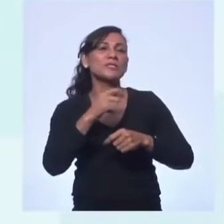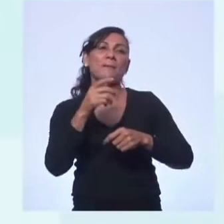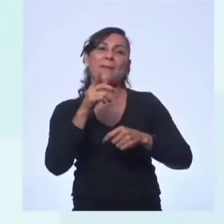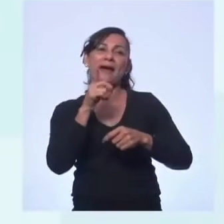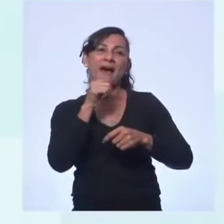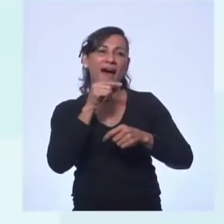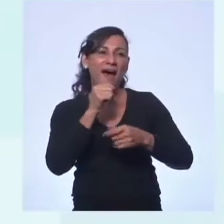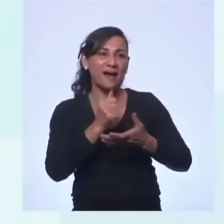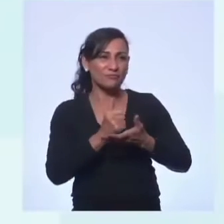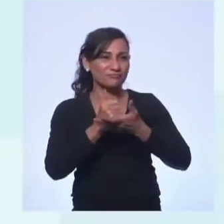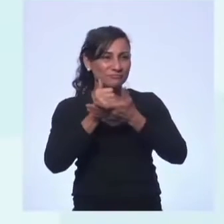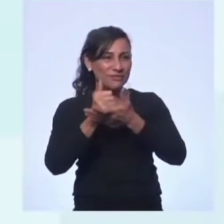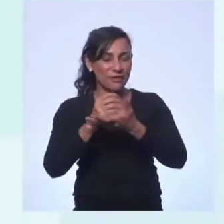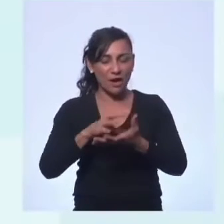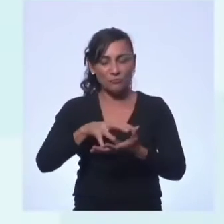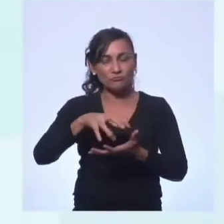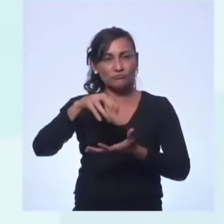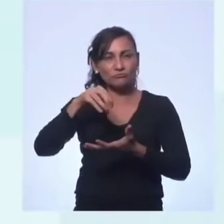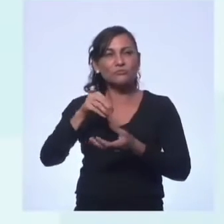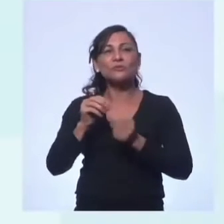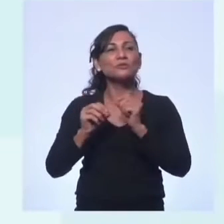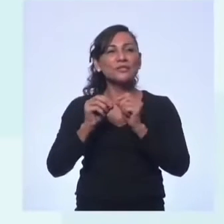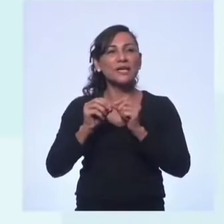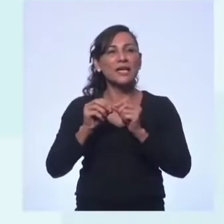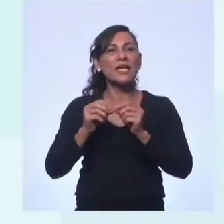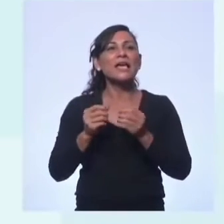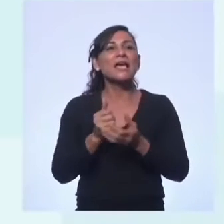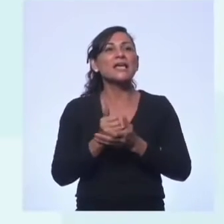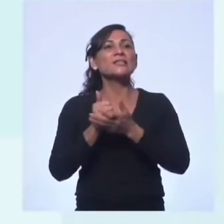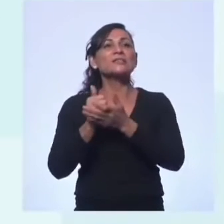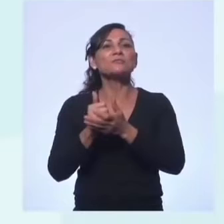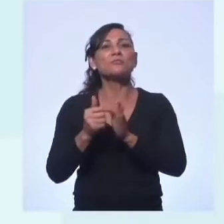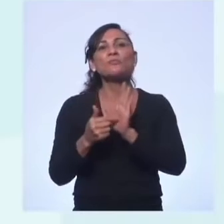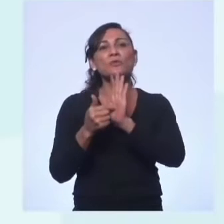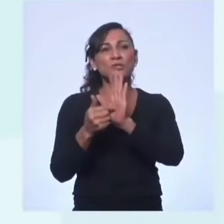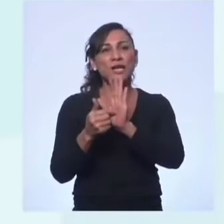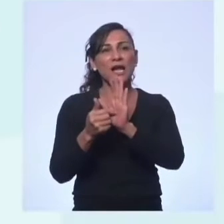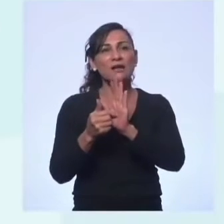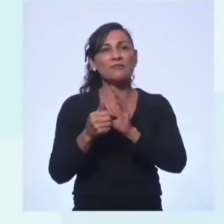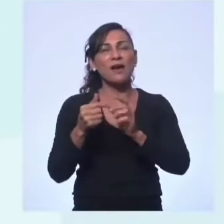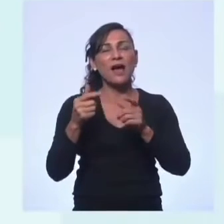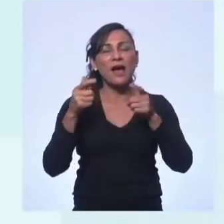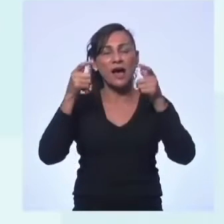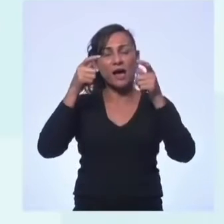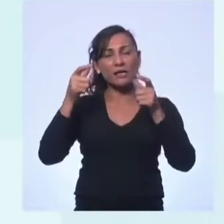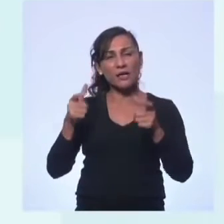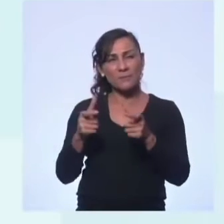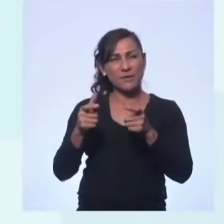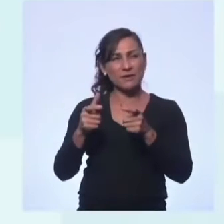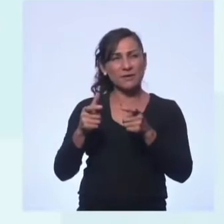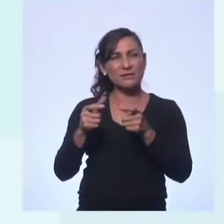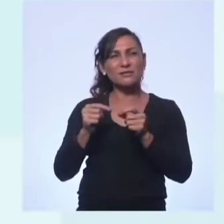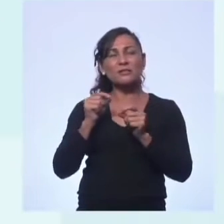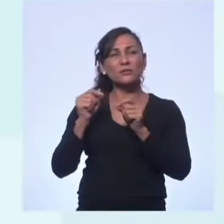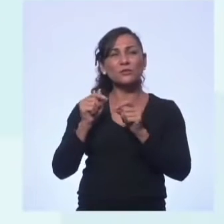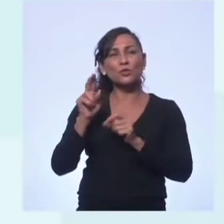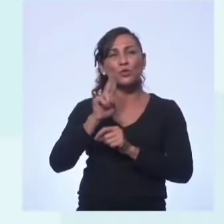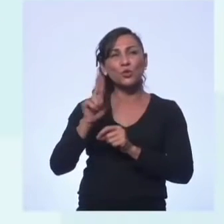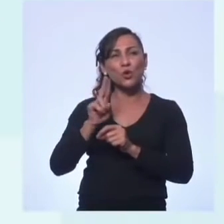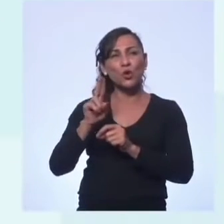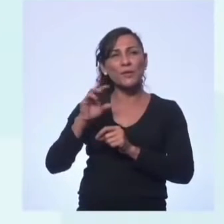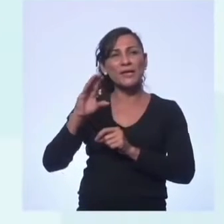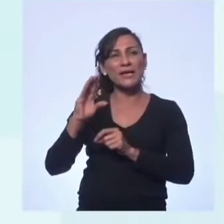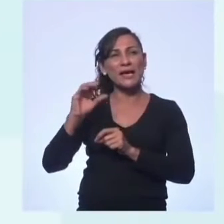água, as seringas. Os Cambebas deformavam artificialmente a cabeça, de onde lhes veio o nome, que